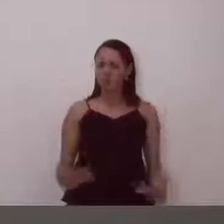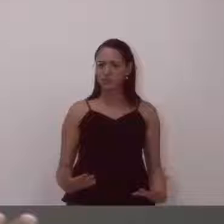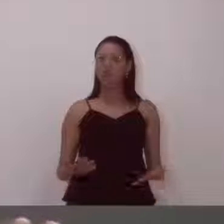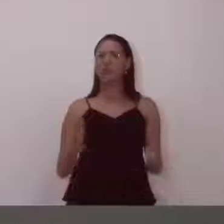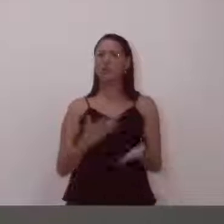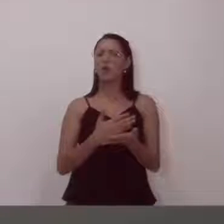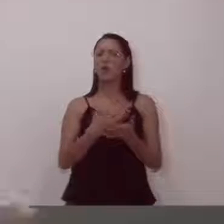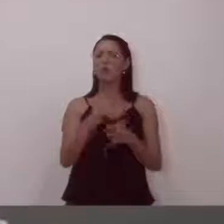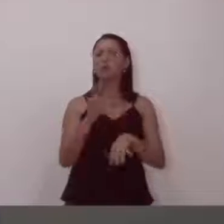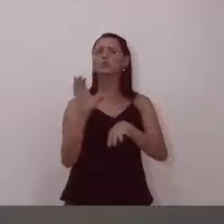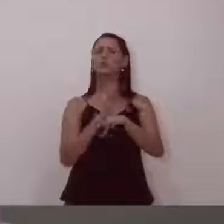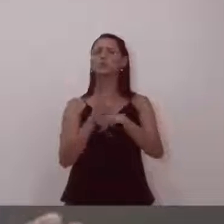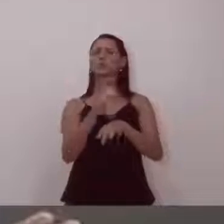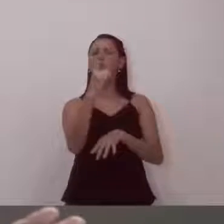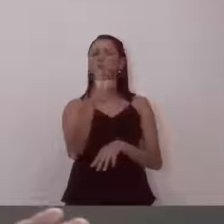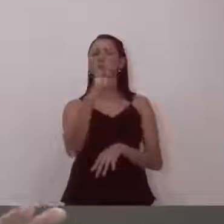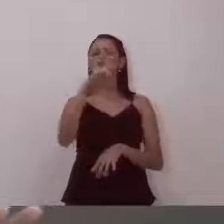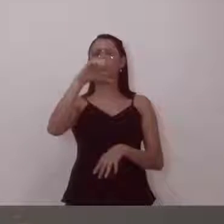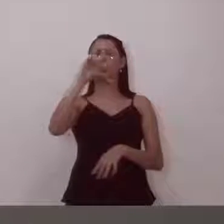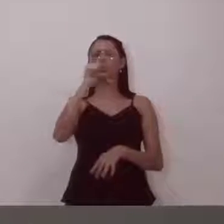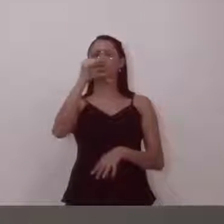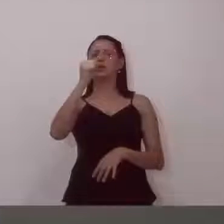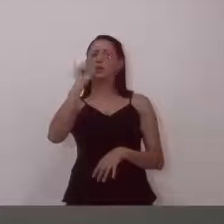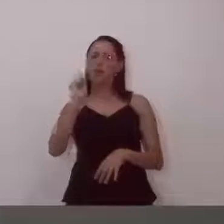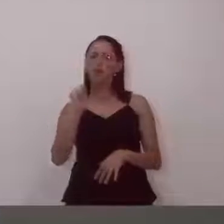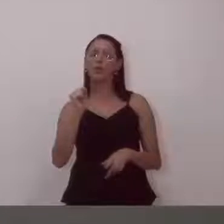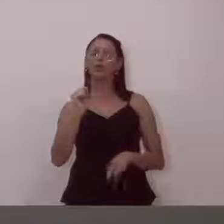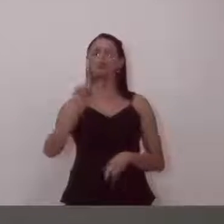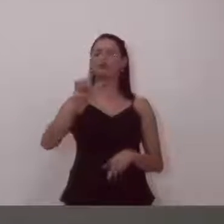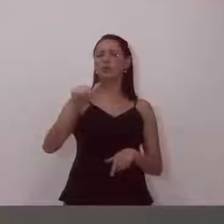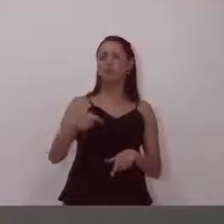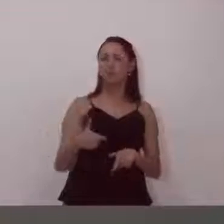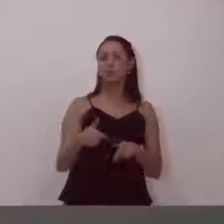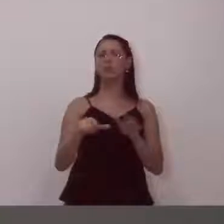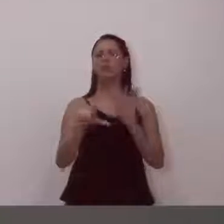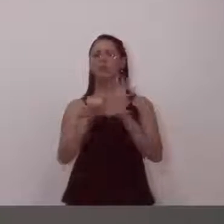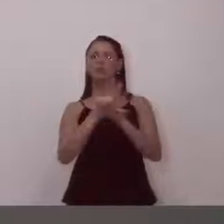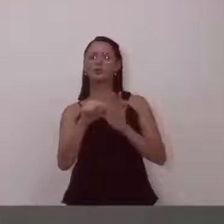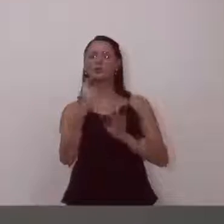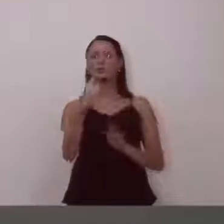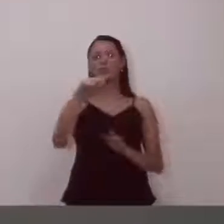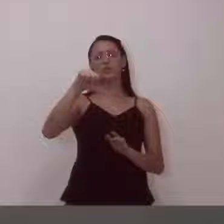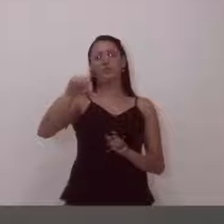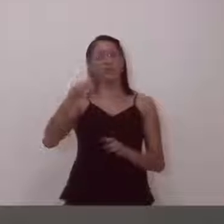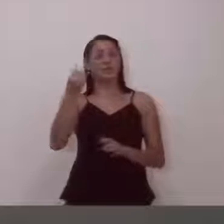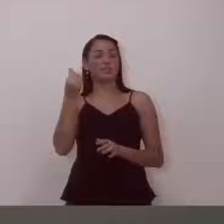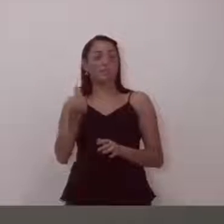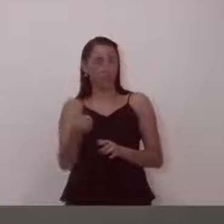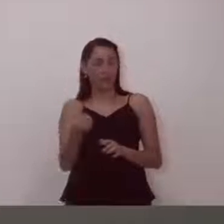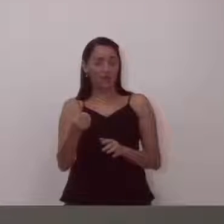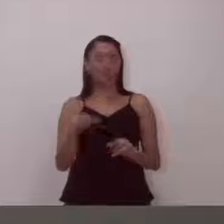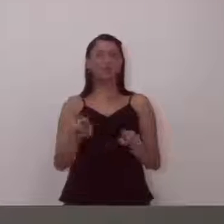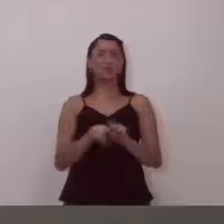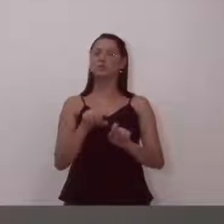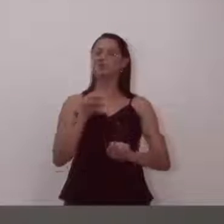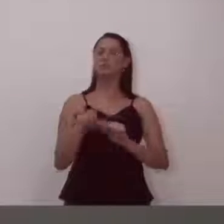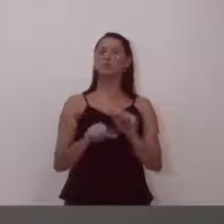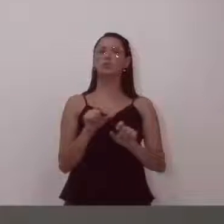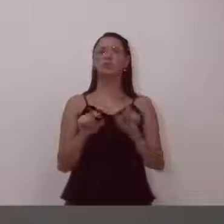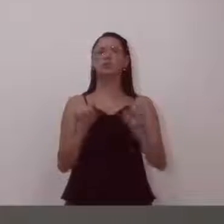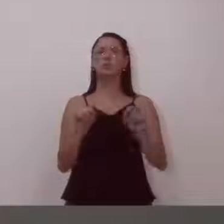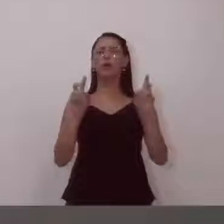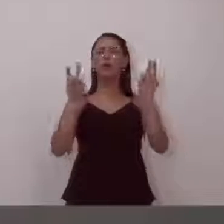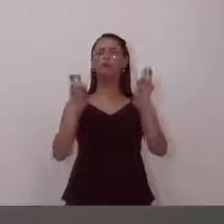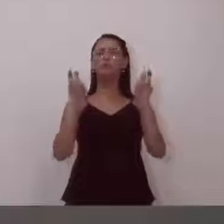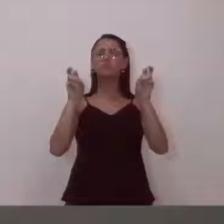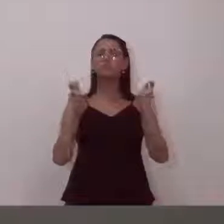a Constituição de 88, depois passando para a LDB de 96. Então, um dos argumentos